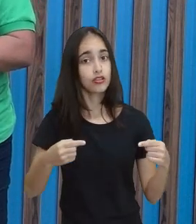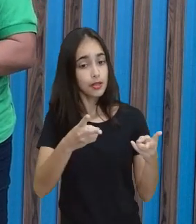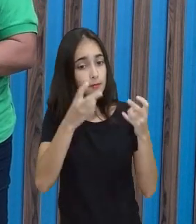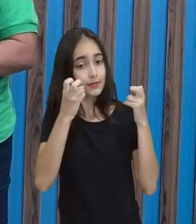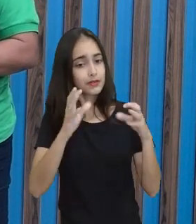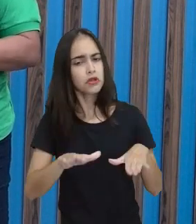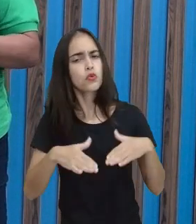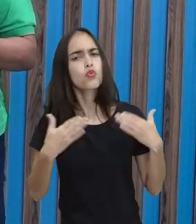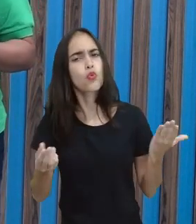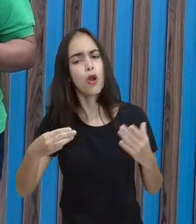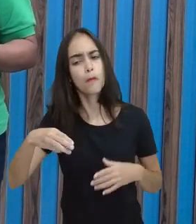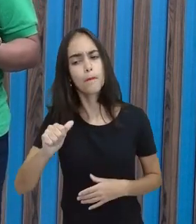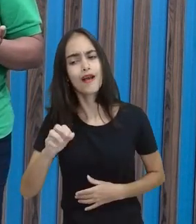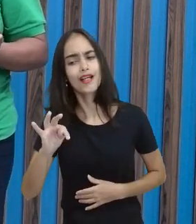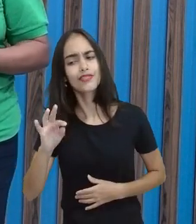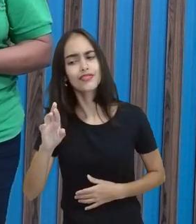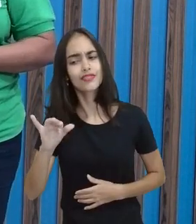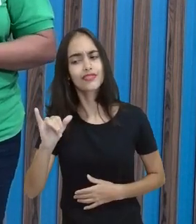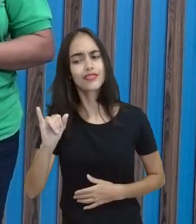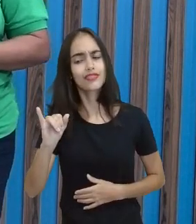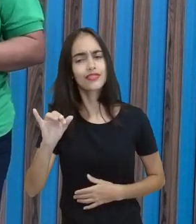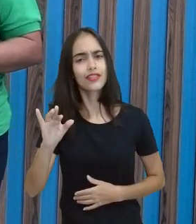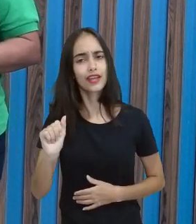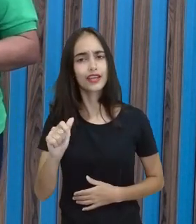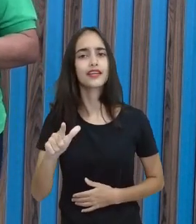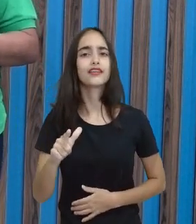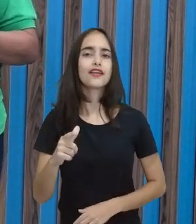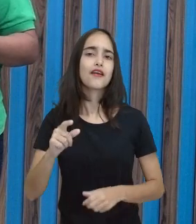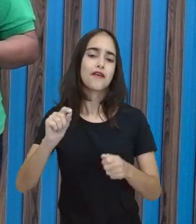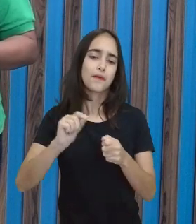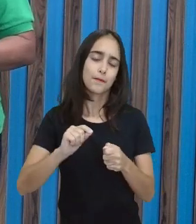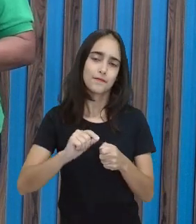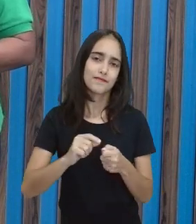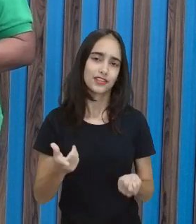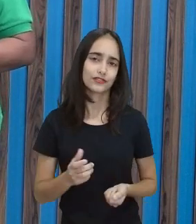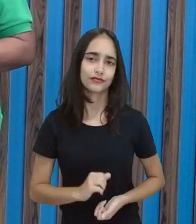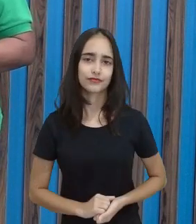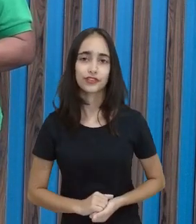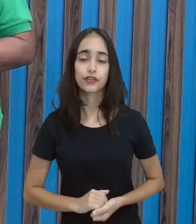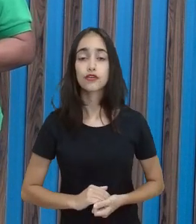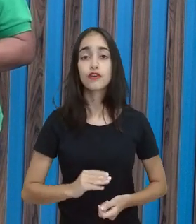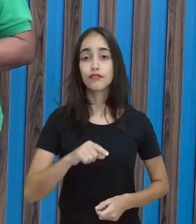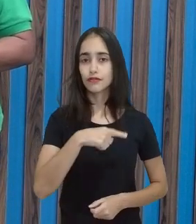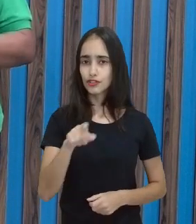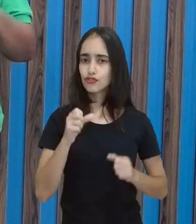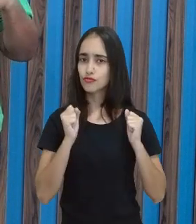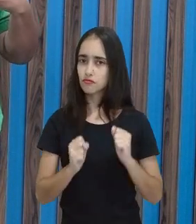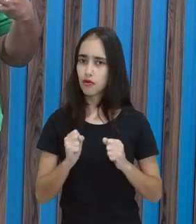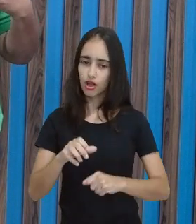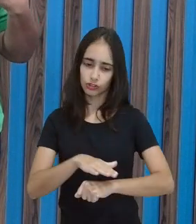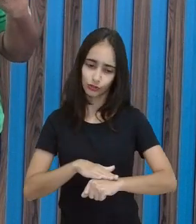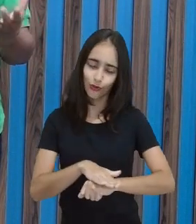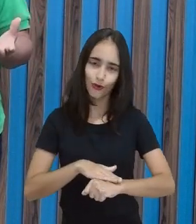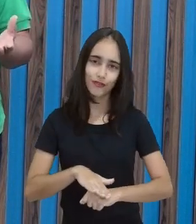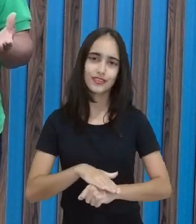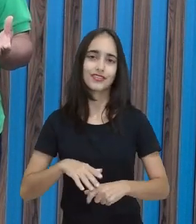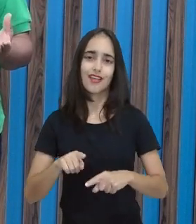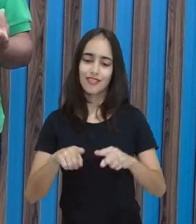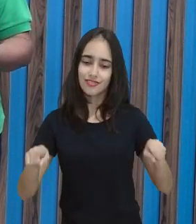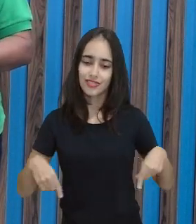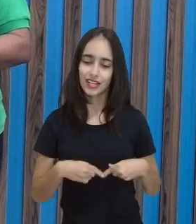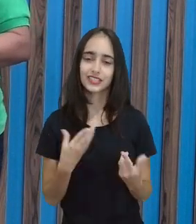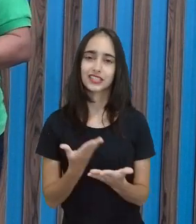é feita. Vocês podem, claro, conversar aí na sala com os seus colegas de turma. Vocês podem discutir